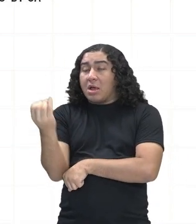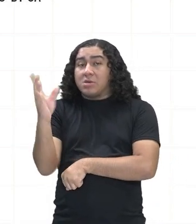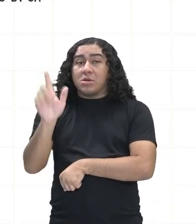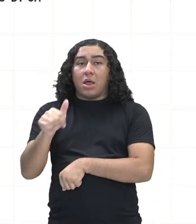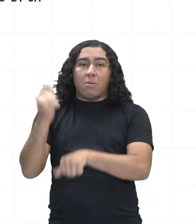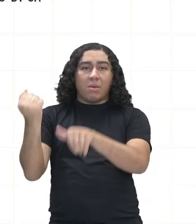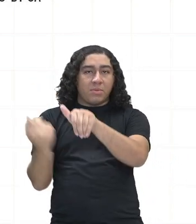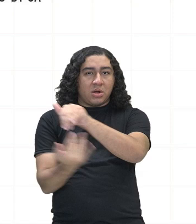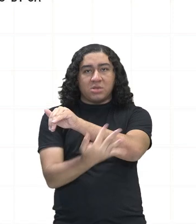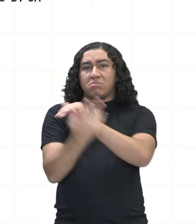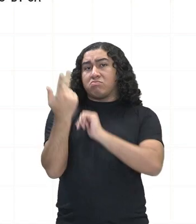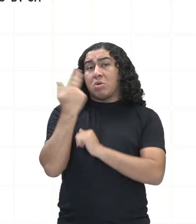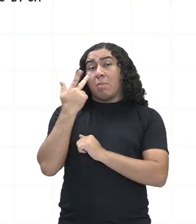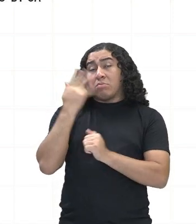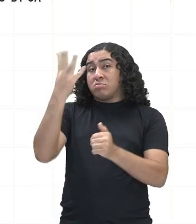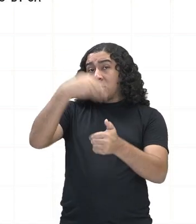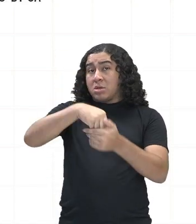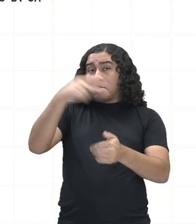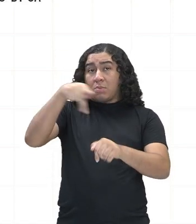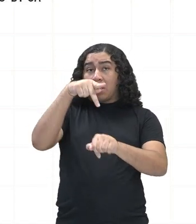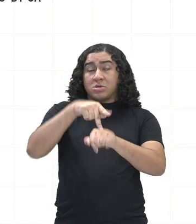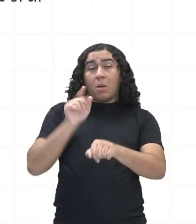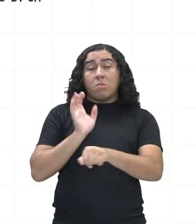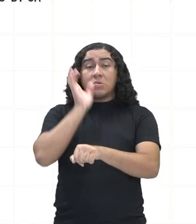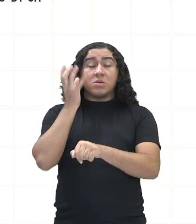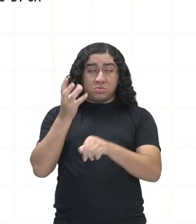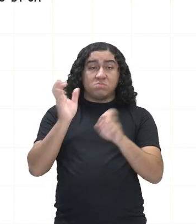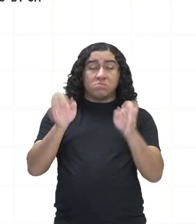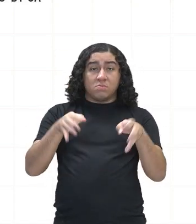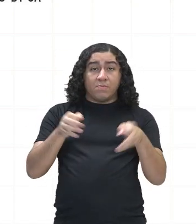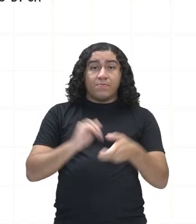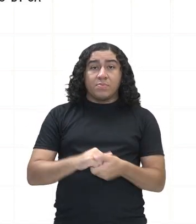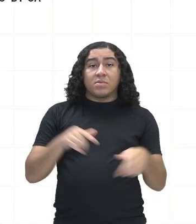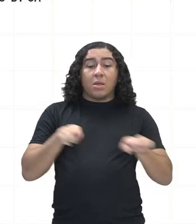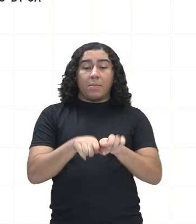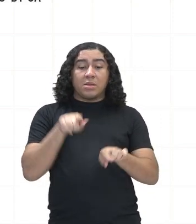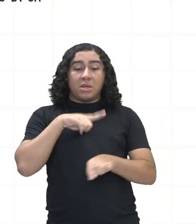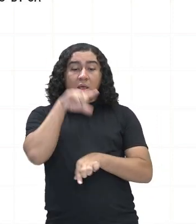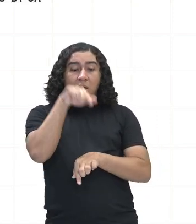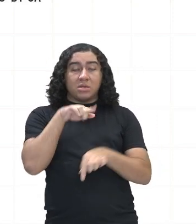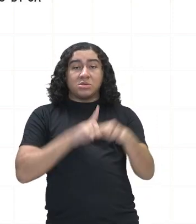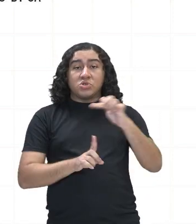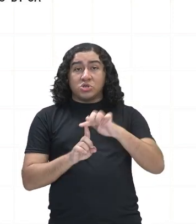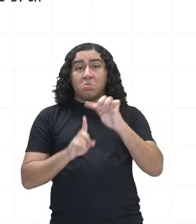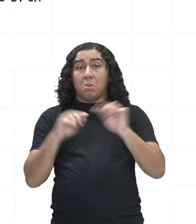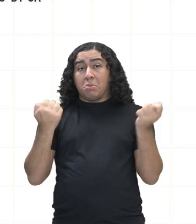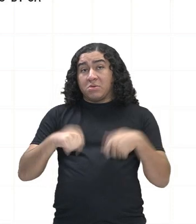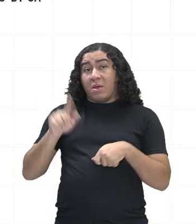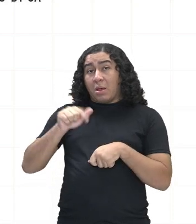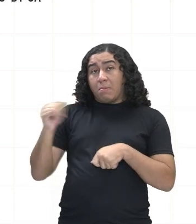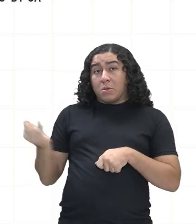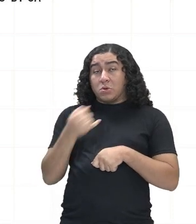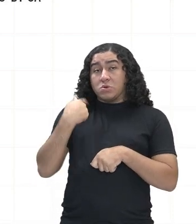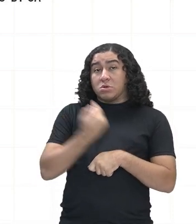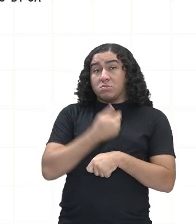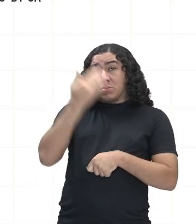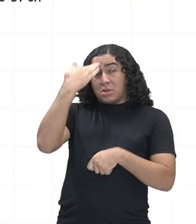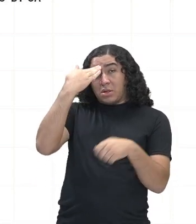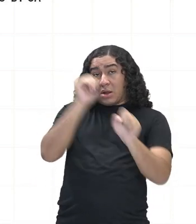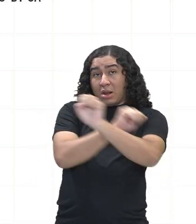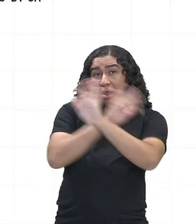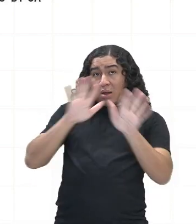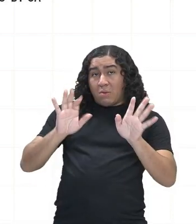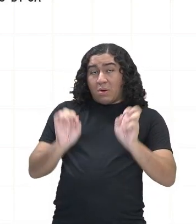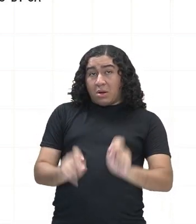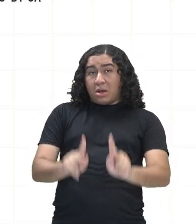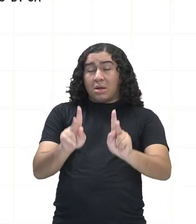migração que ela é interna, ela é dentro do mesmo país. Então existe também esse formato que é muito importante. A gente vai já falar por quê,